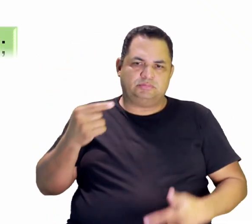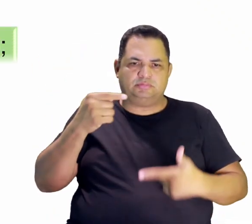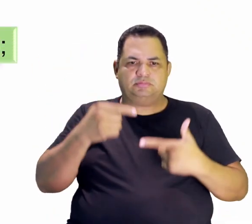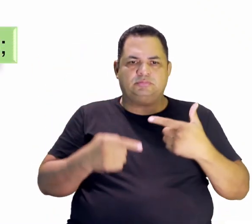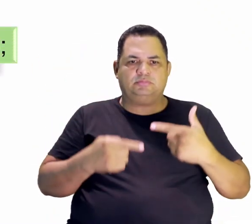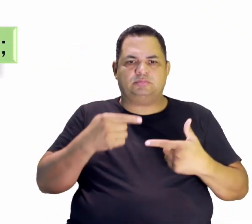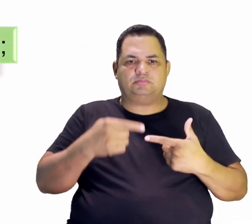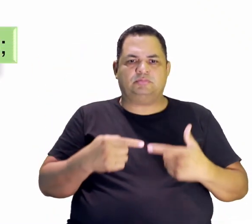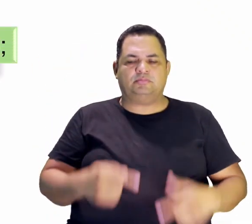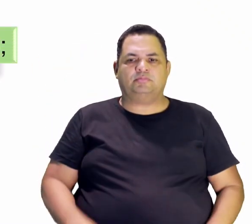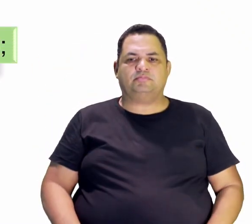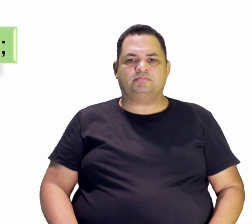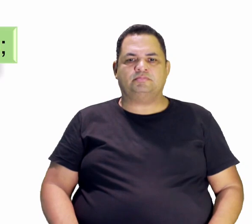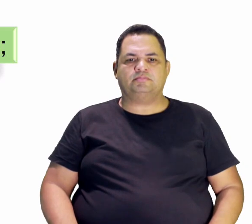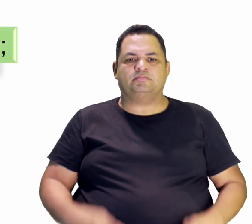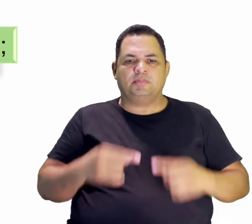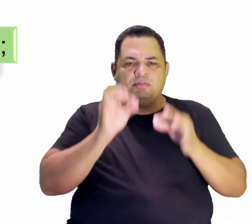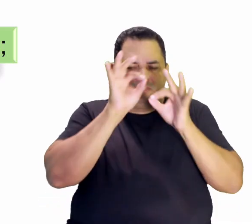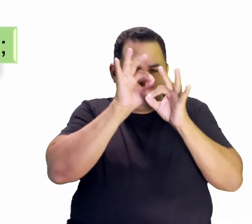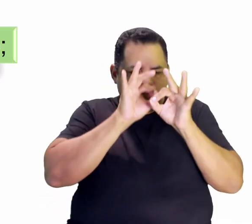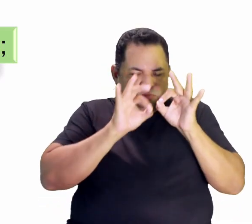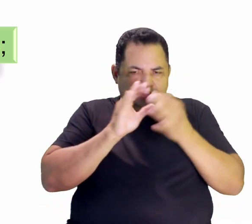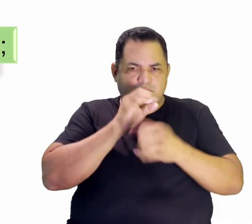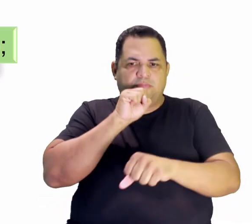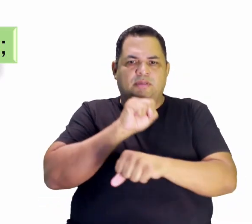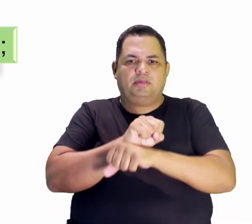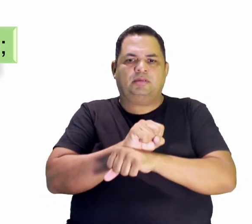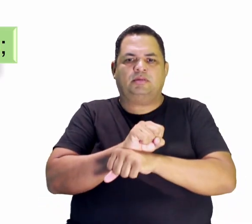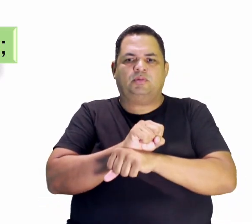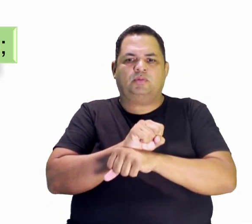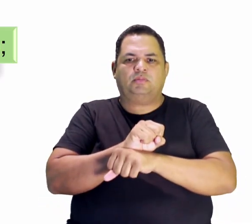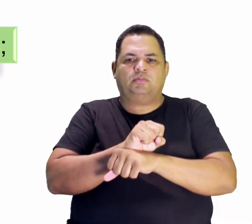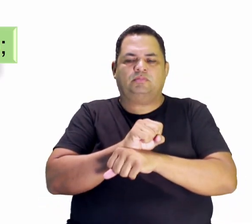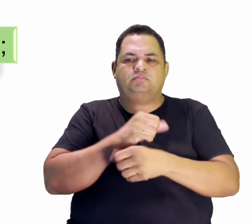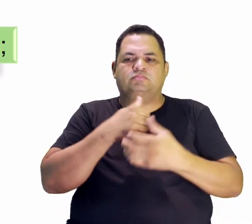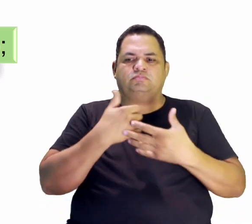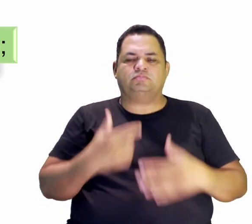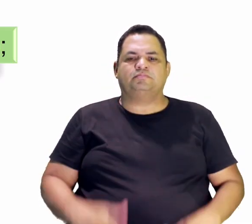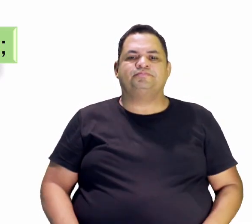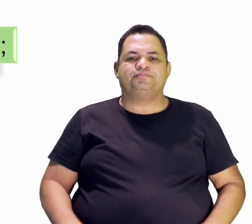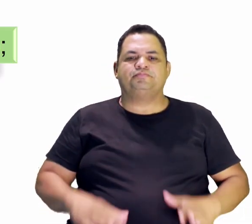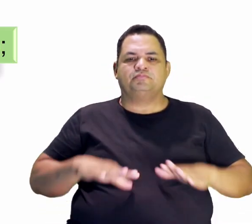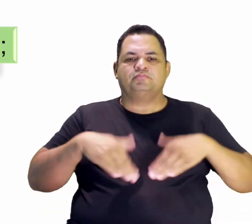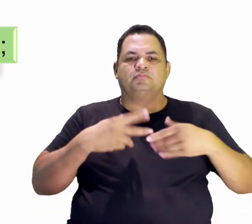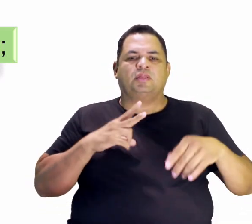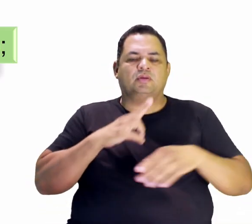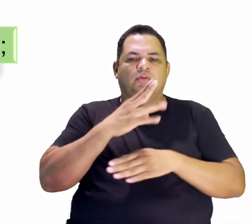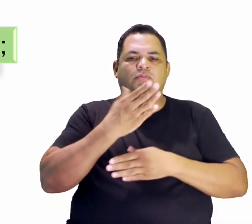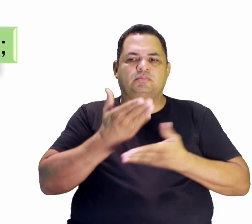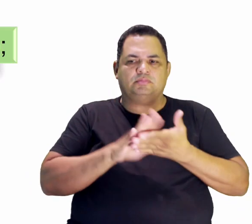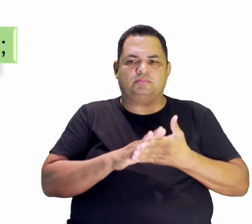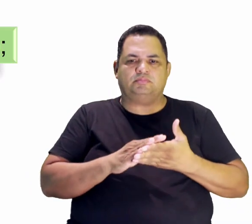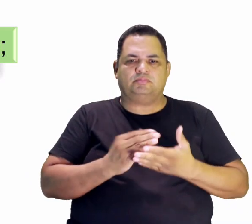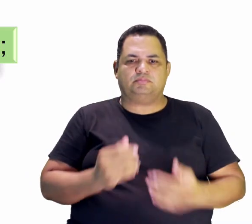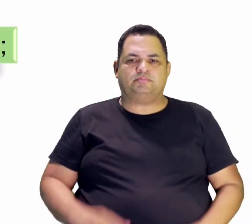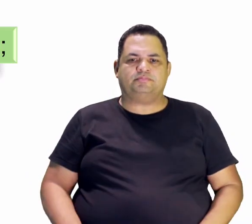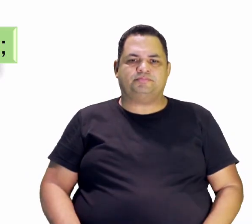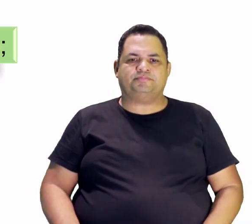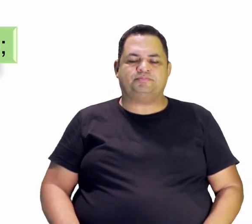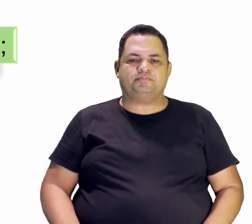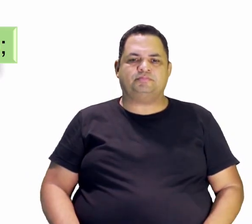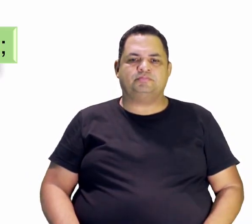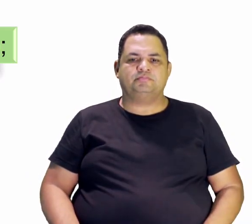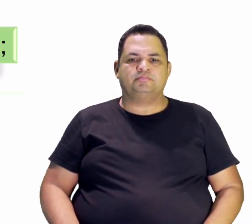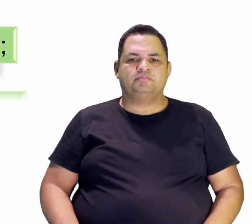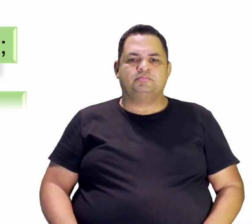bem, a partícula está em repouso. Se estiver em repouso, todas as forças que atuam nela somou,